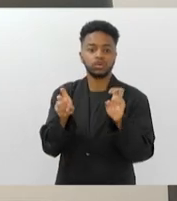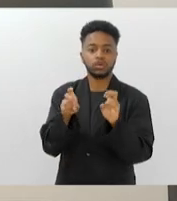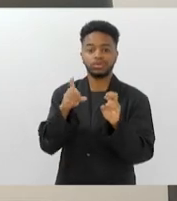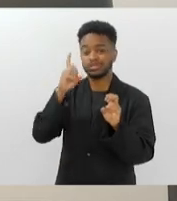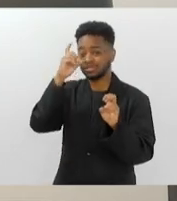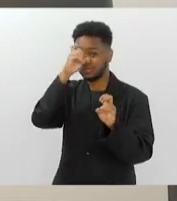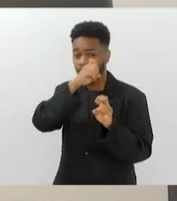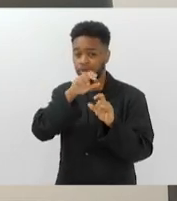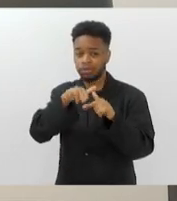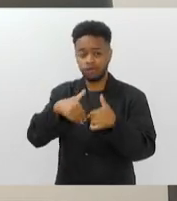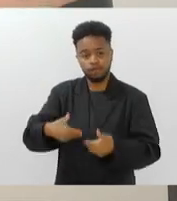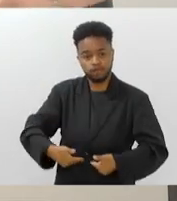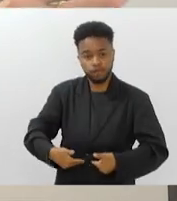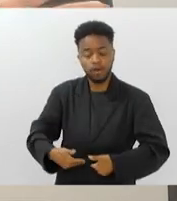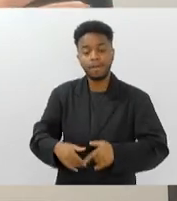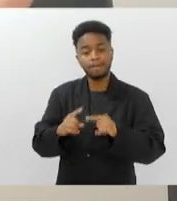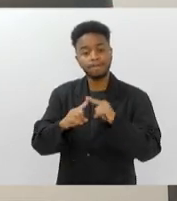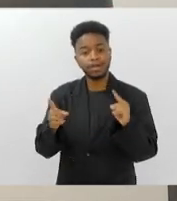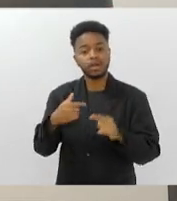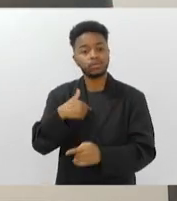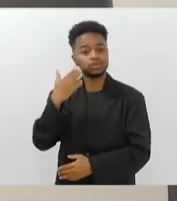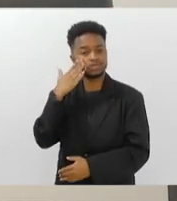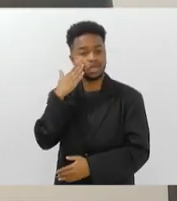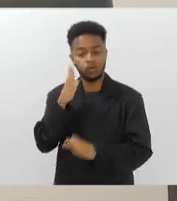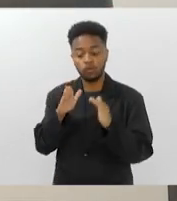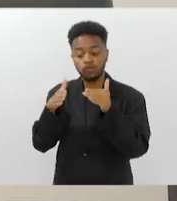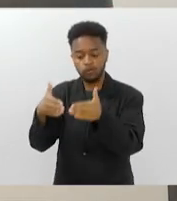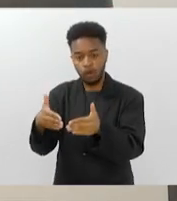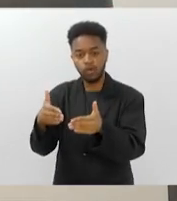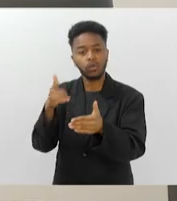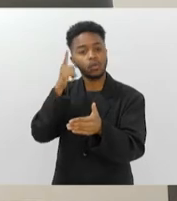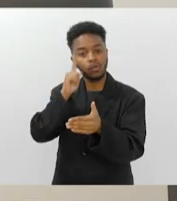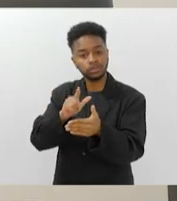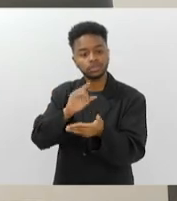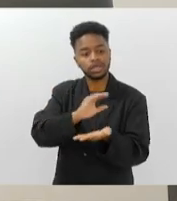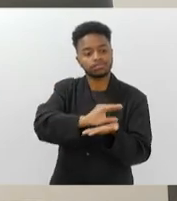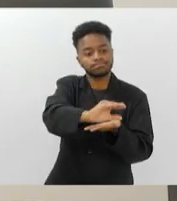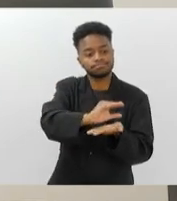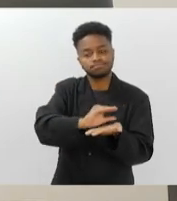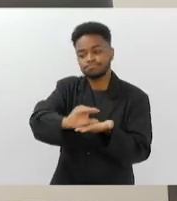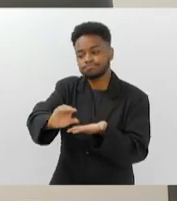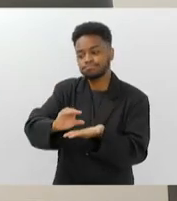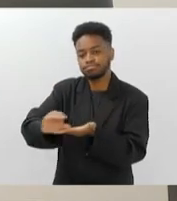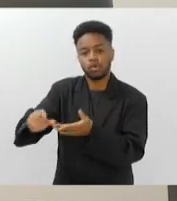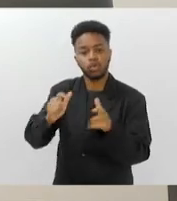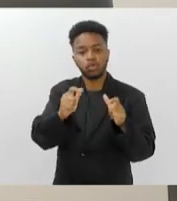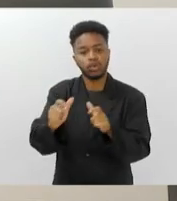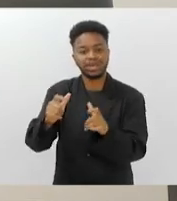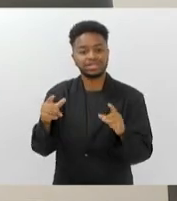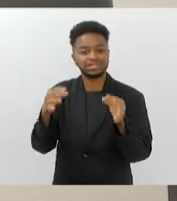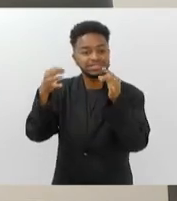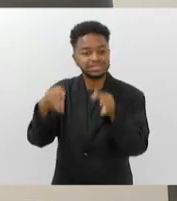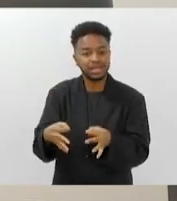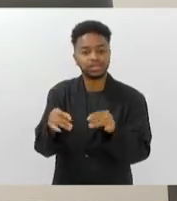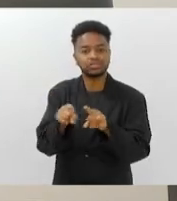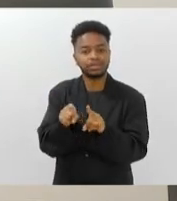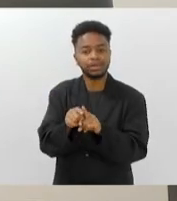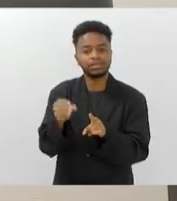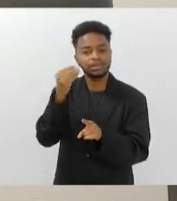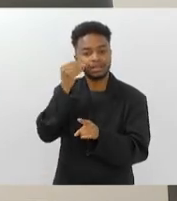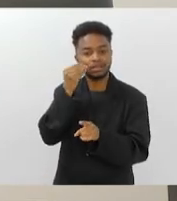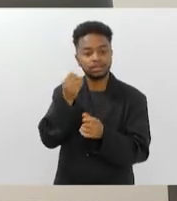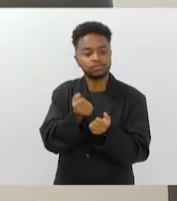fome mas eu sei que o fórum Vai Saber dividir esse orçamento procurando atender de forma